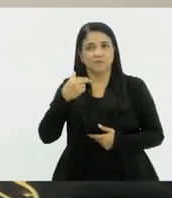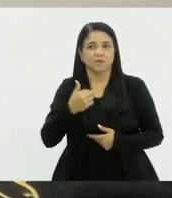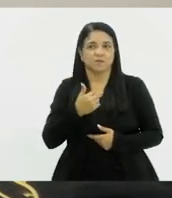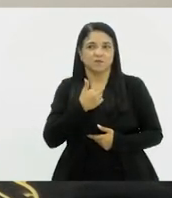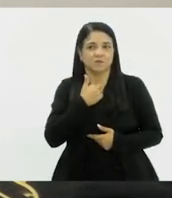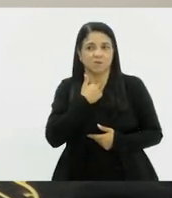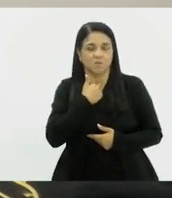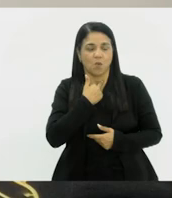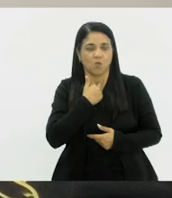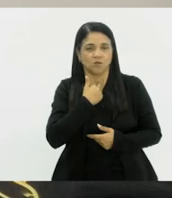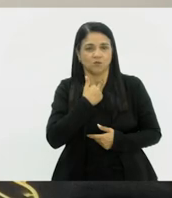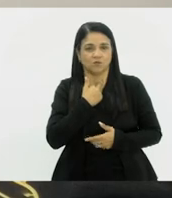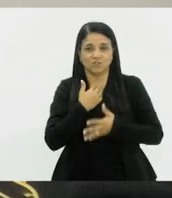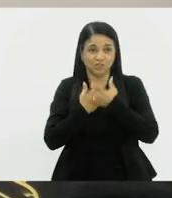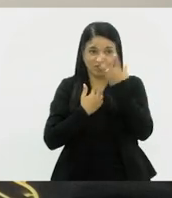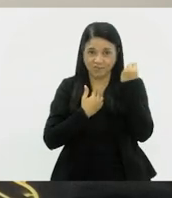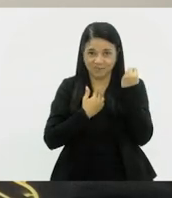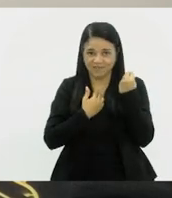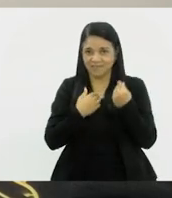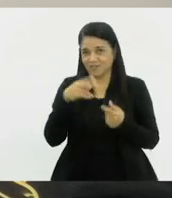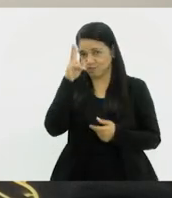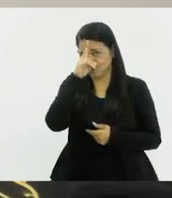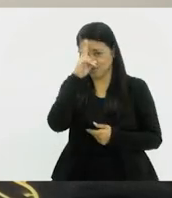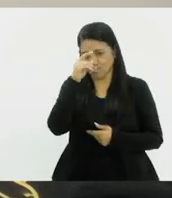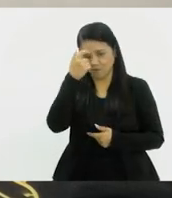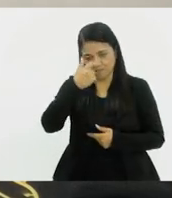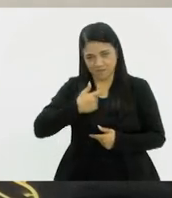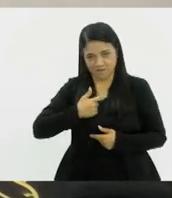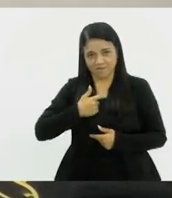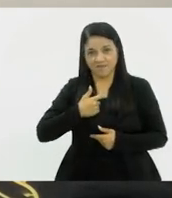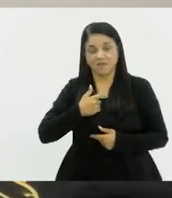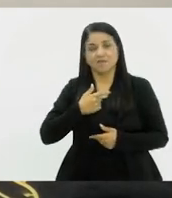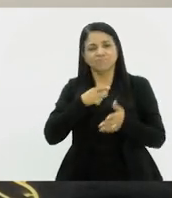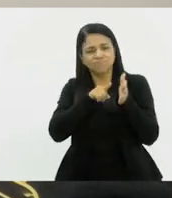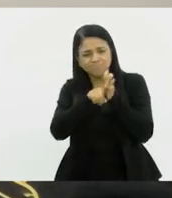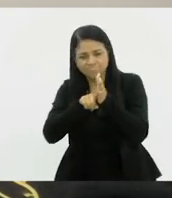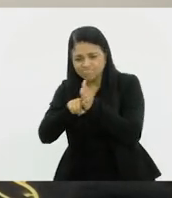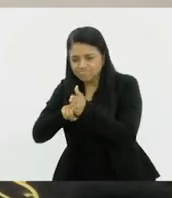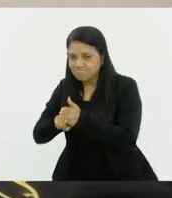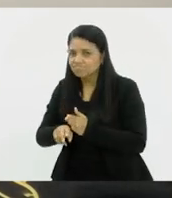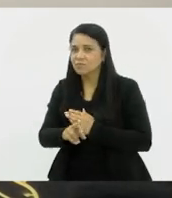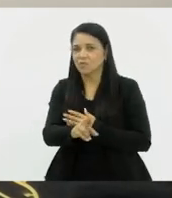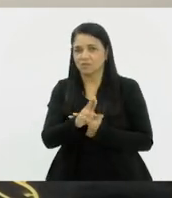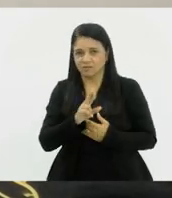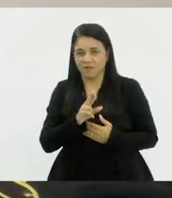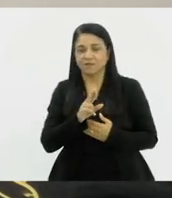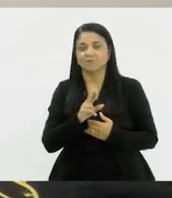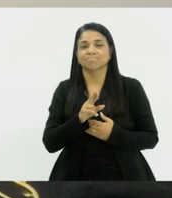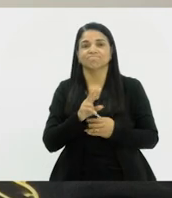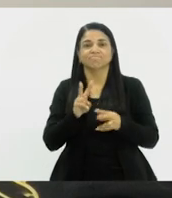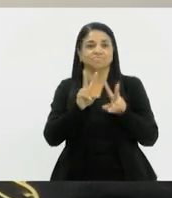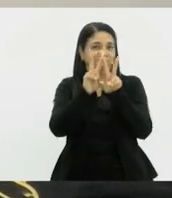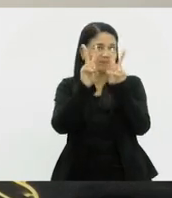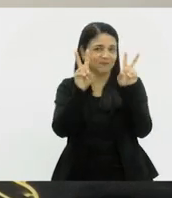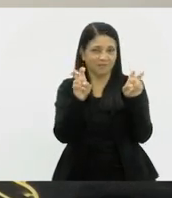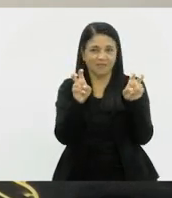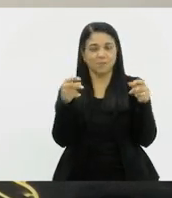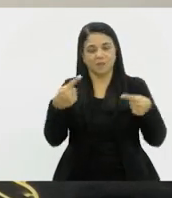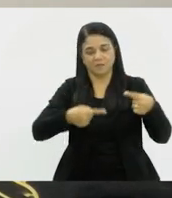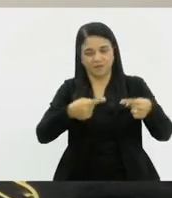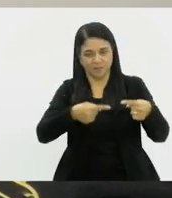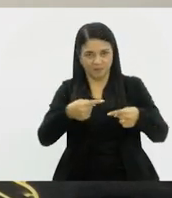deixar de falar aí da da minha história inclusive de resultados de Pesquisas exatamente sobre essa questão que estamos